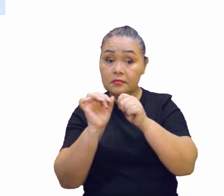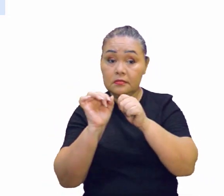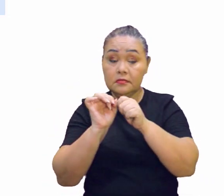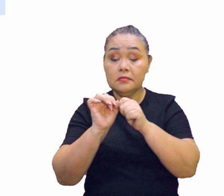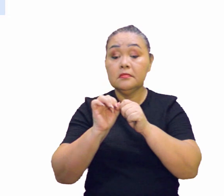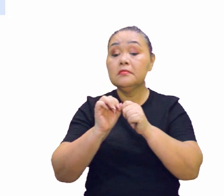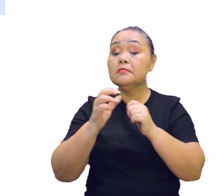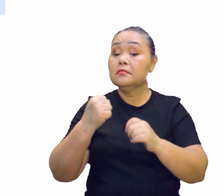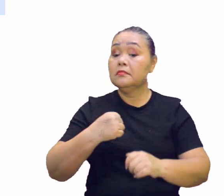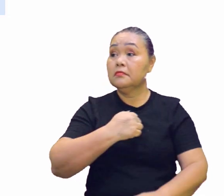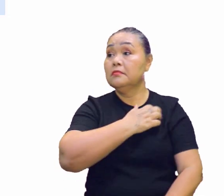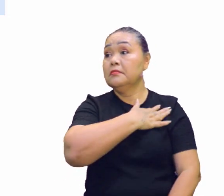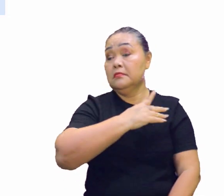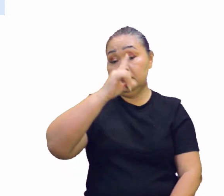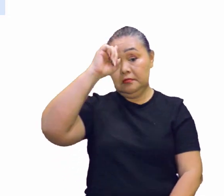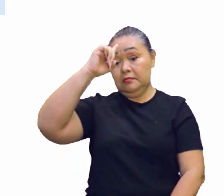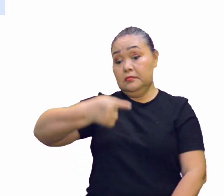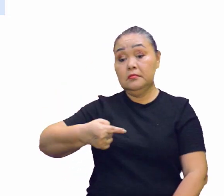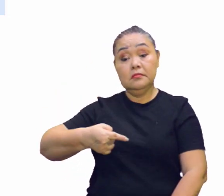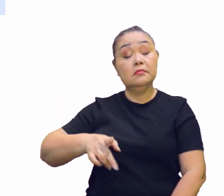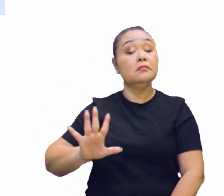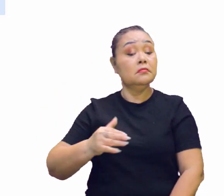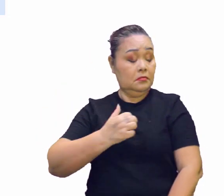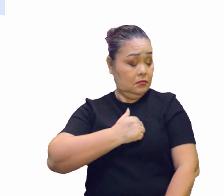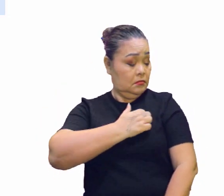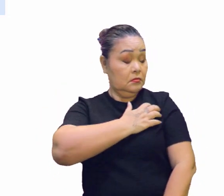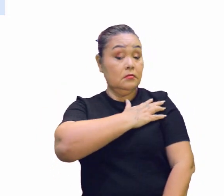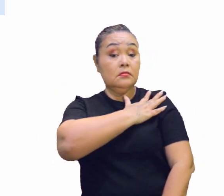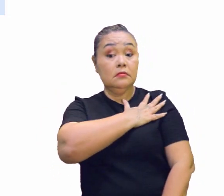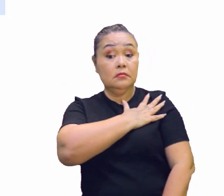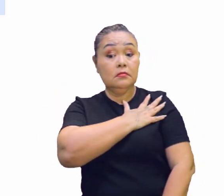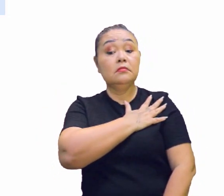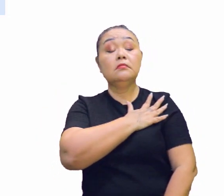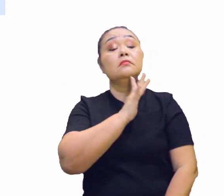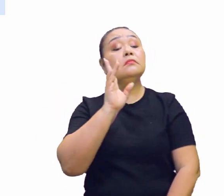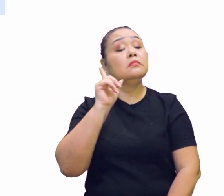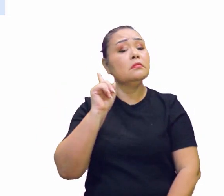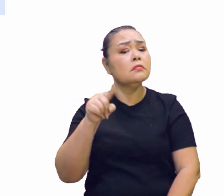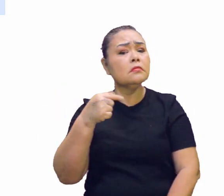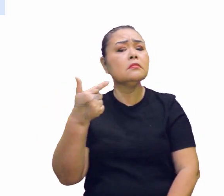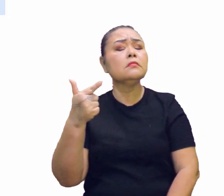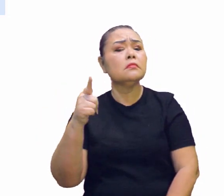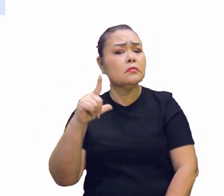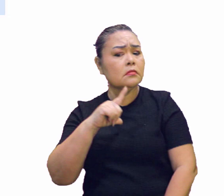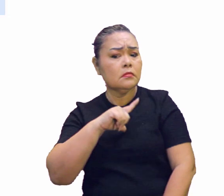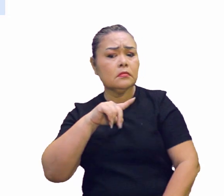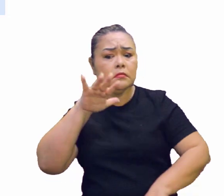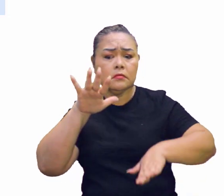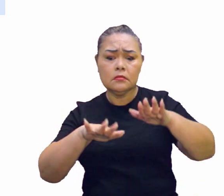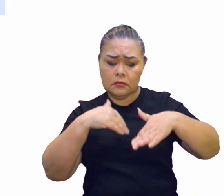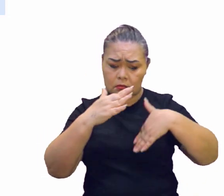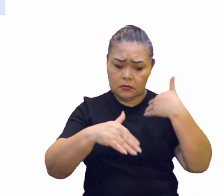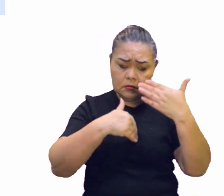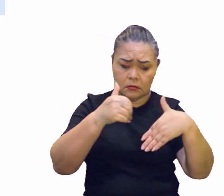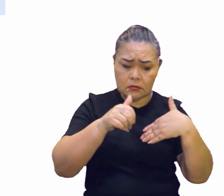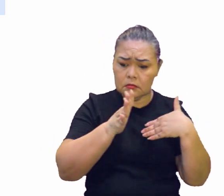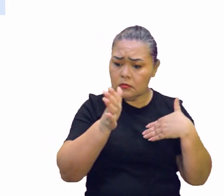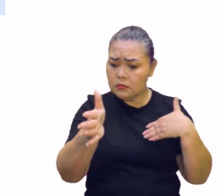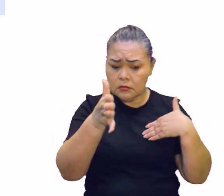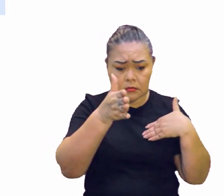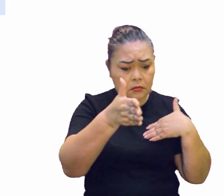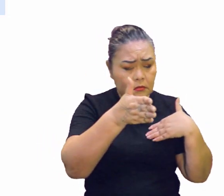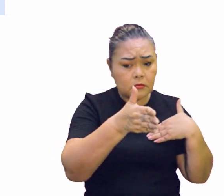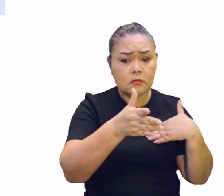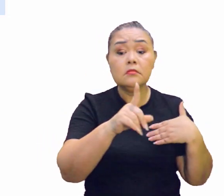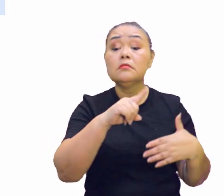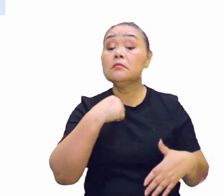os regimes militares, que foi um regime que mesmo que nós tivemos alguns avanços em determinados